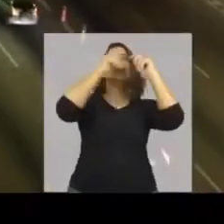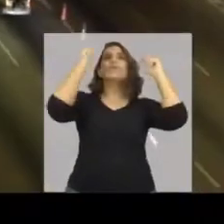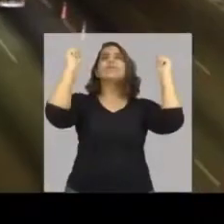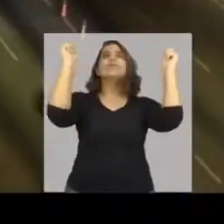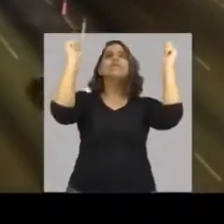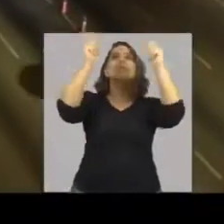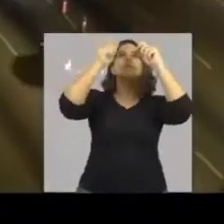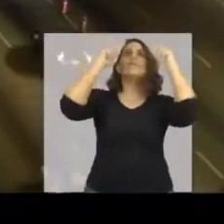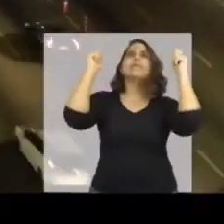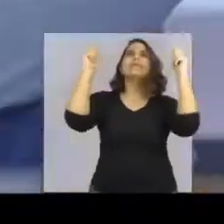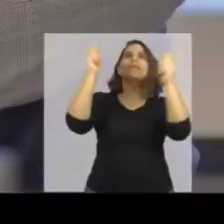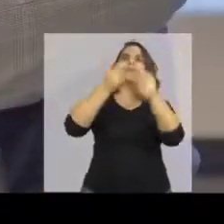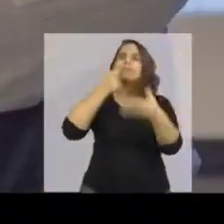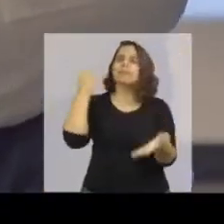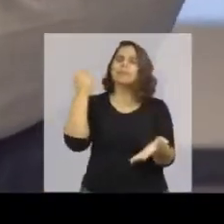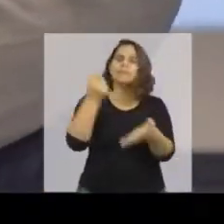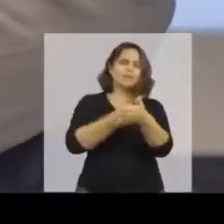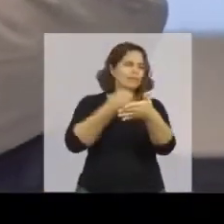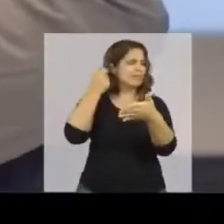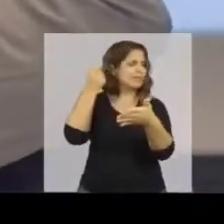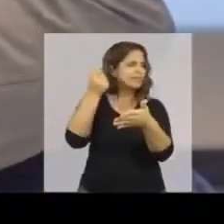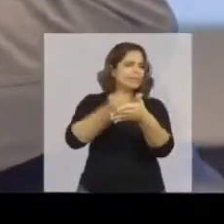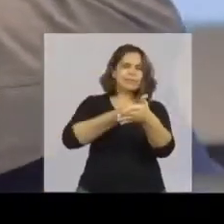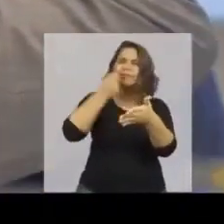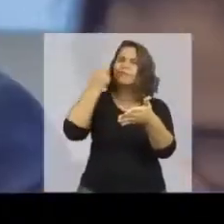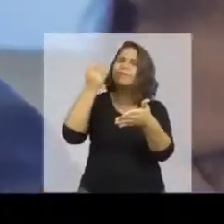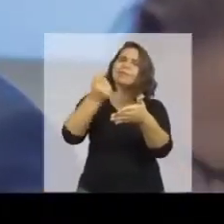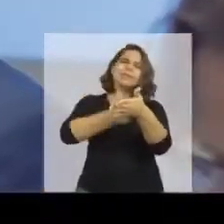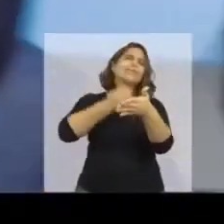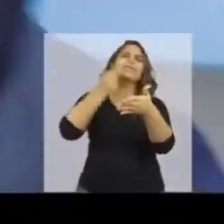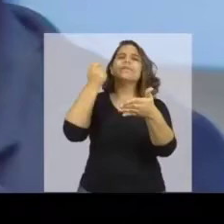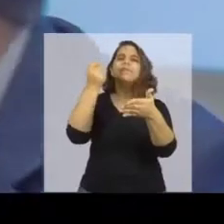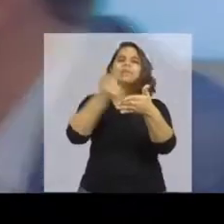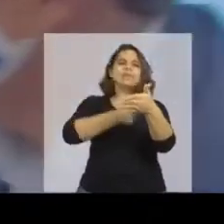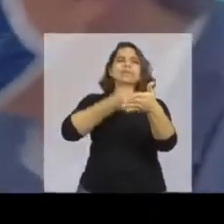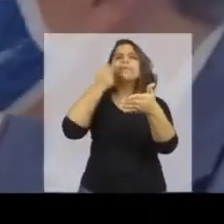vence. Aleluia, porque a guerra